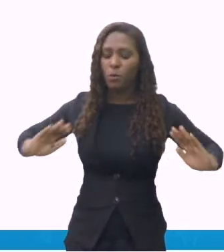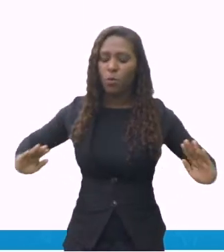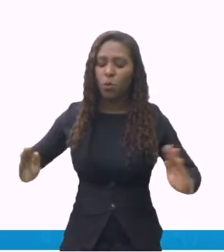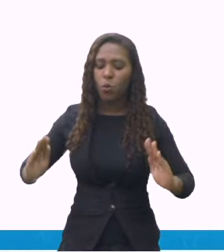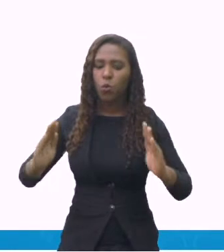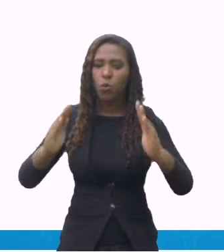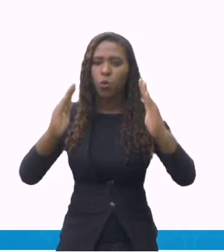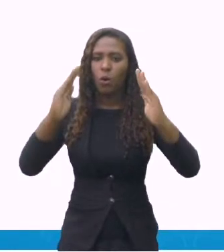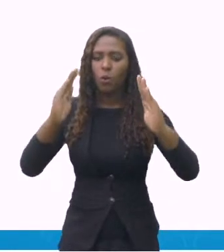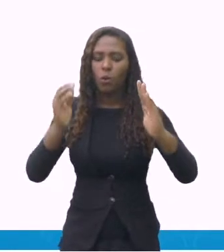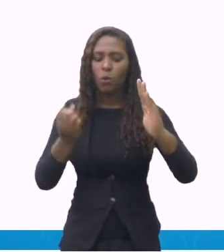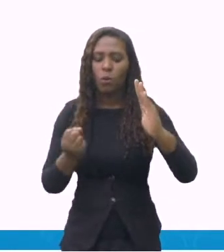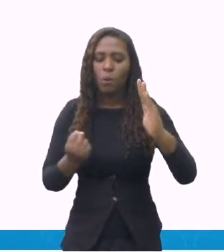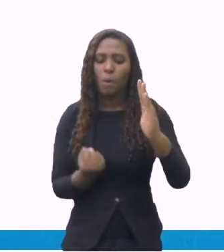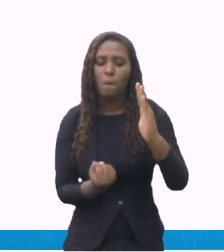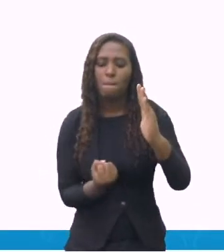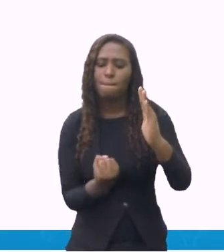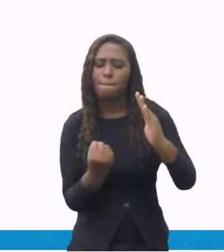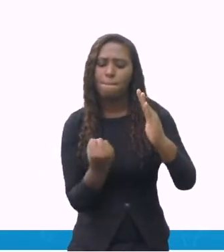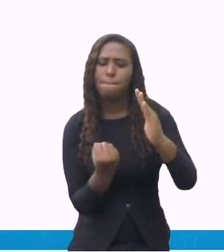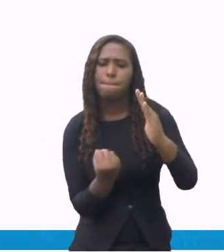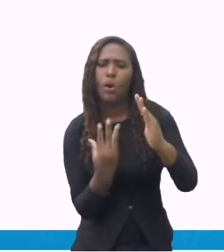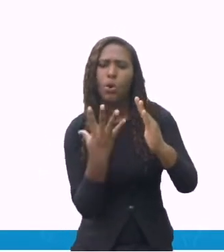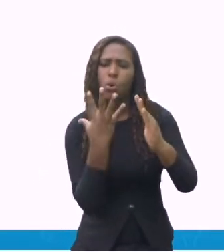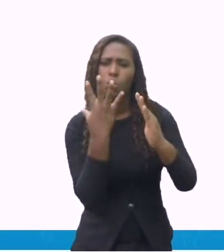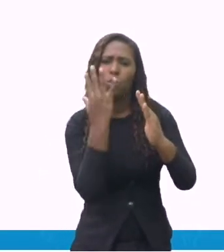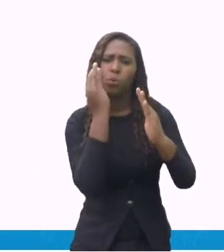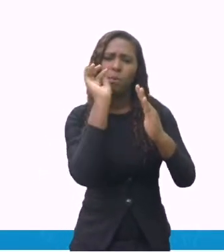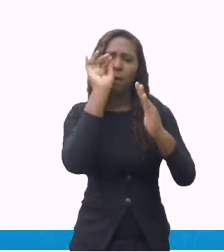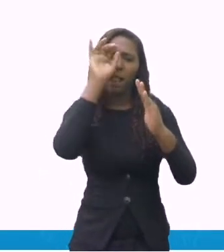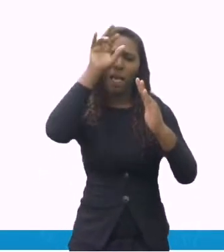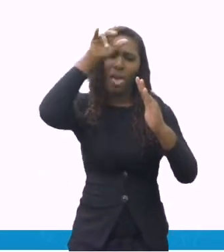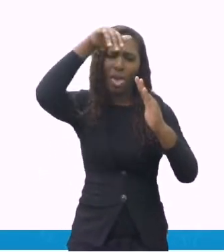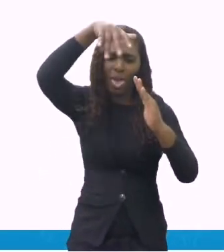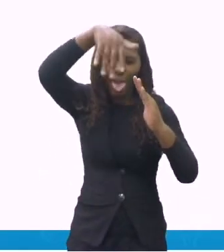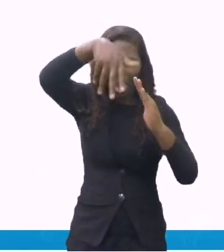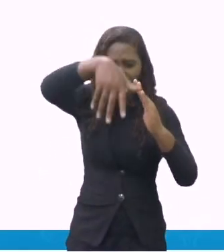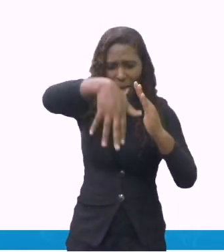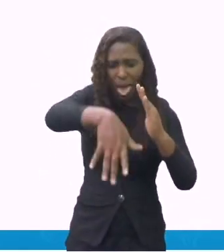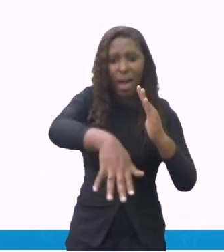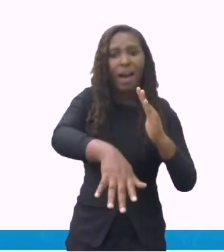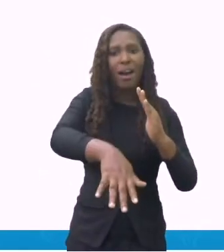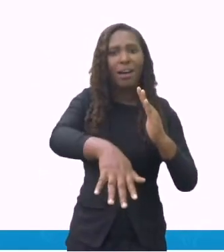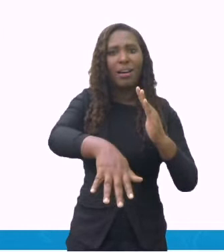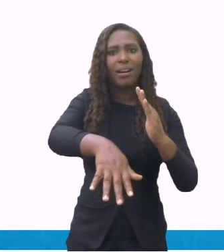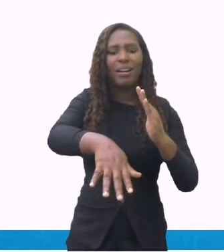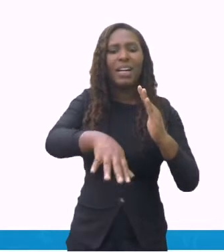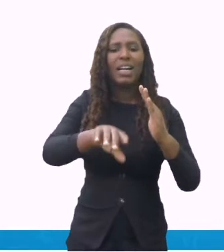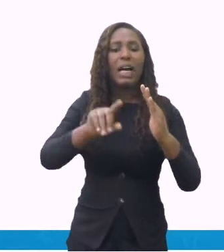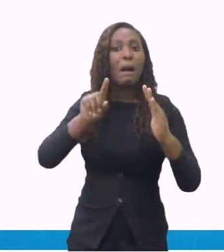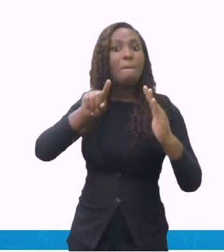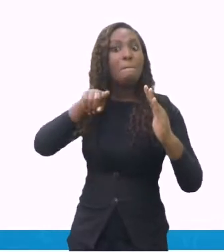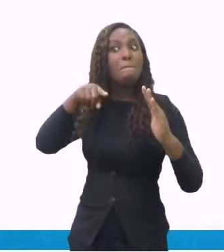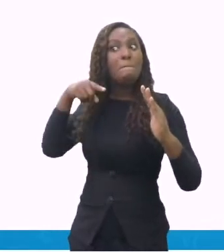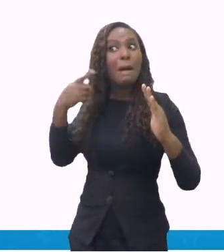parte superior, né, na parte externa da crosta, ela é denominada